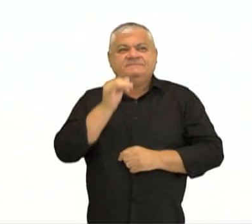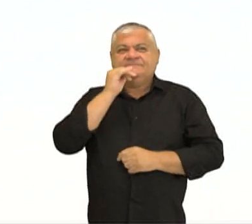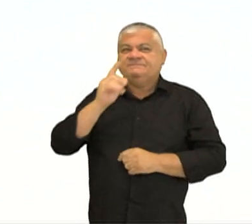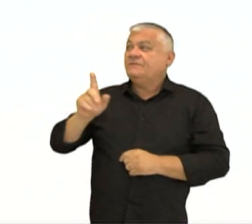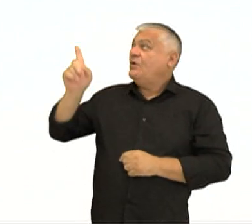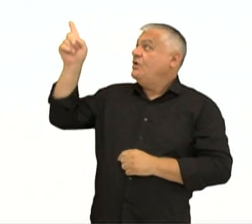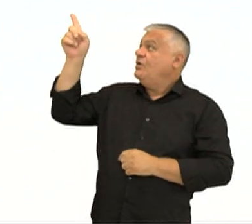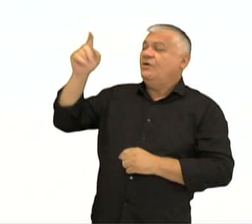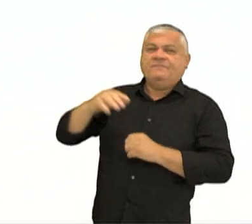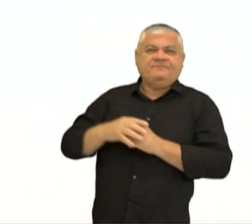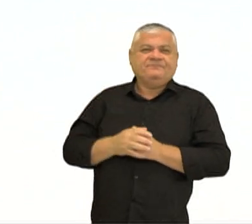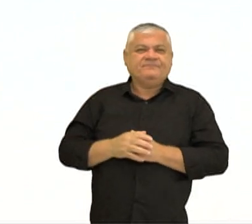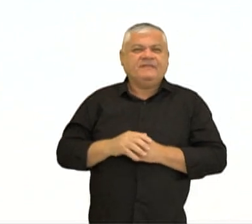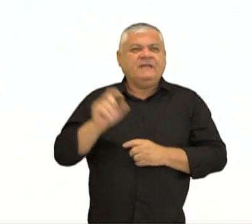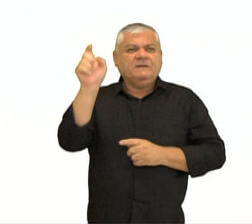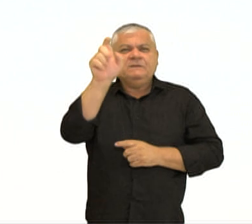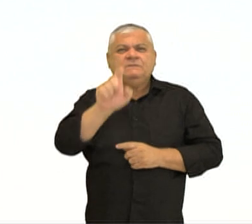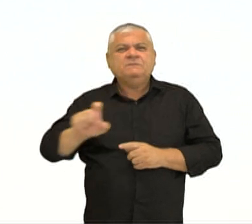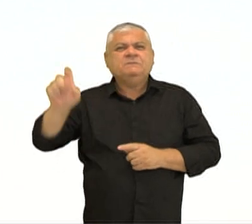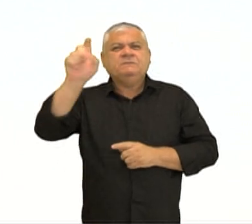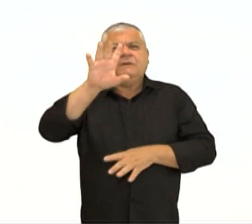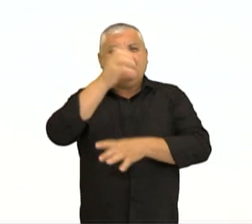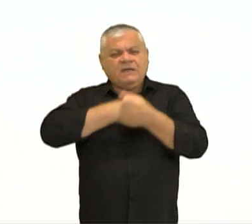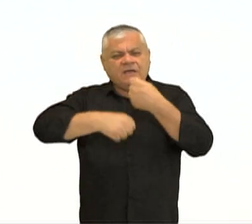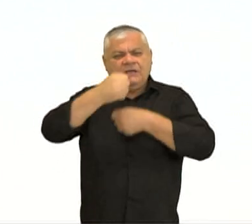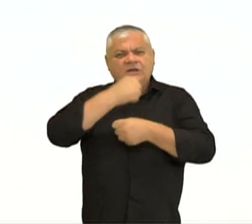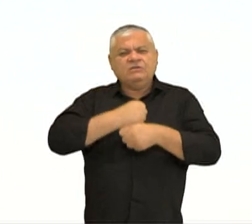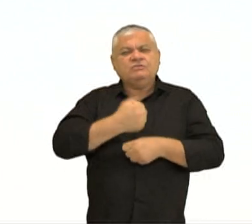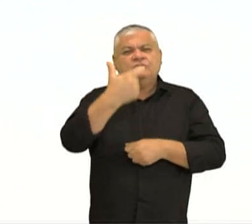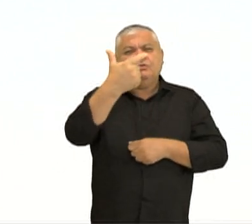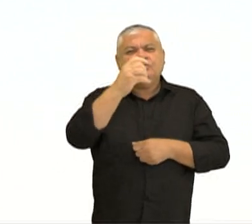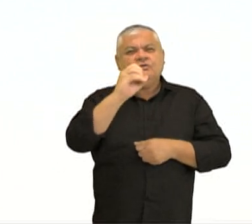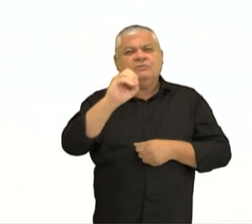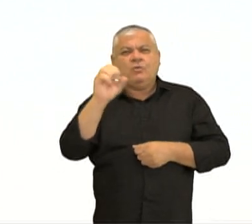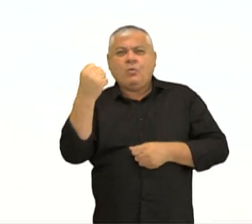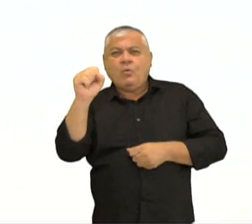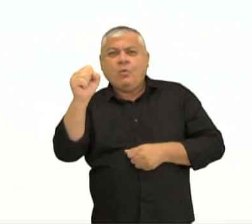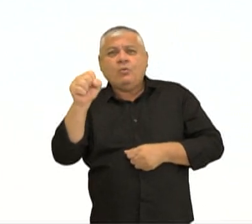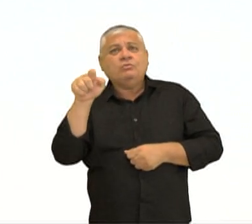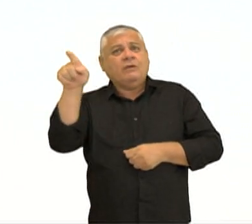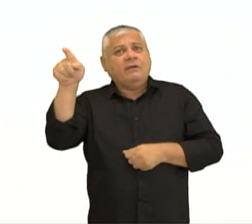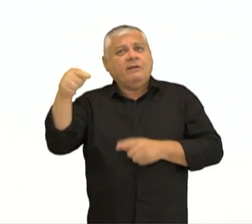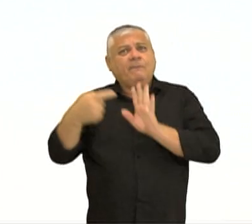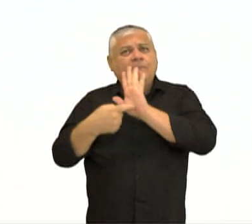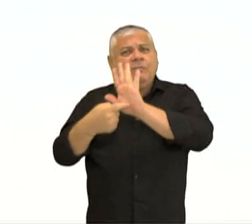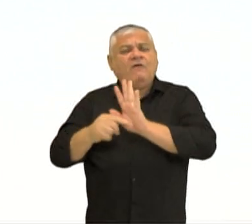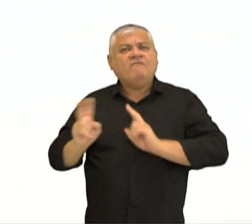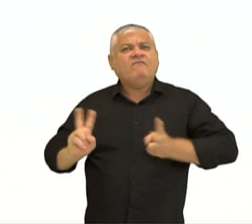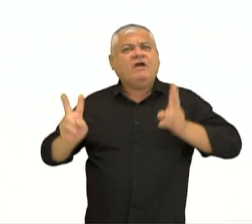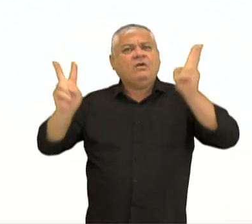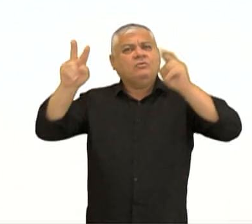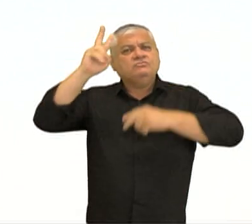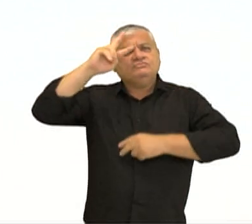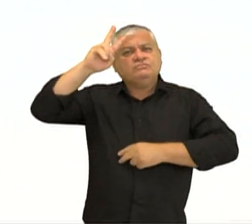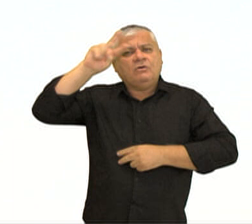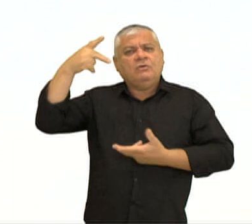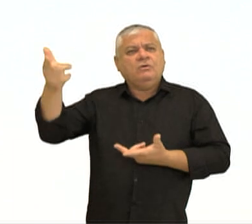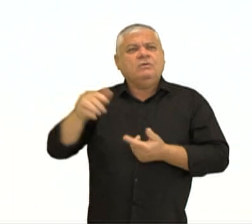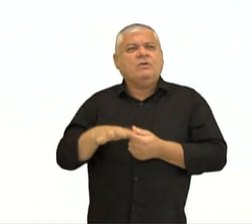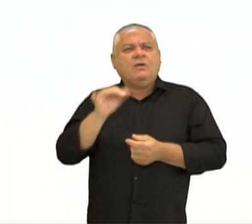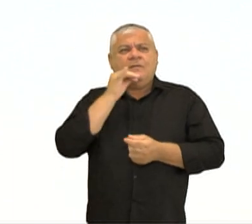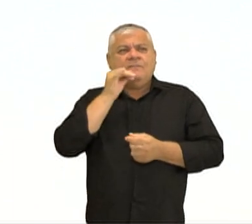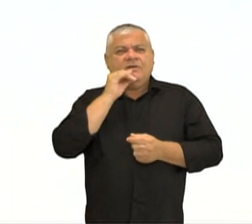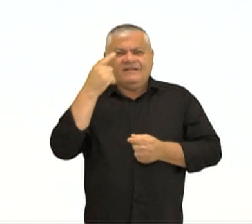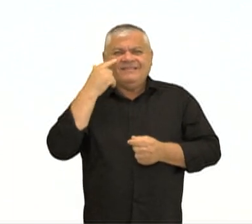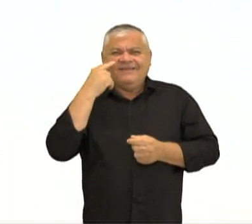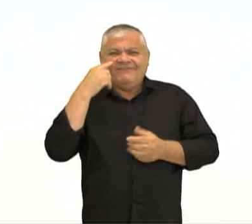Graffiti Removal, né, criada em 2008, ele está trabalhando toda a questão valor histórico, né? Então, a questão aqui da